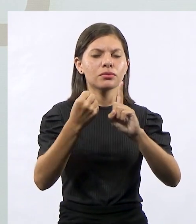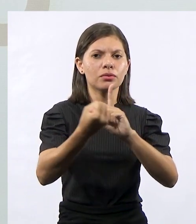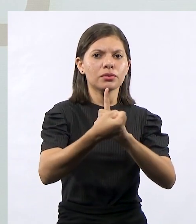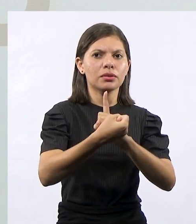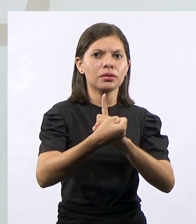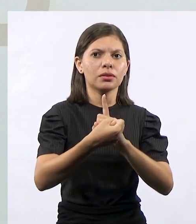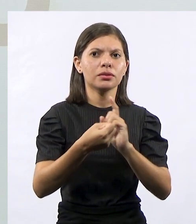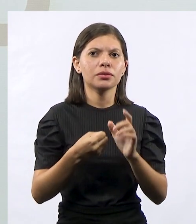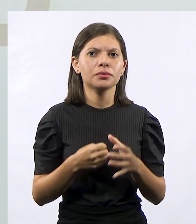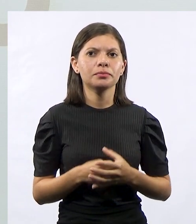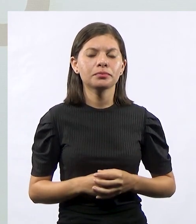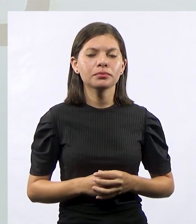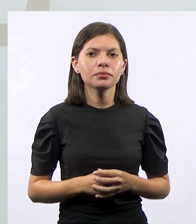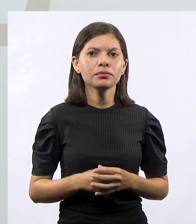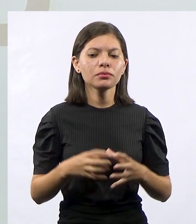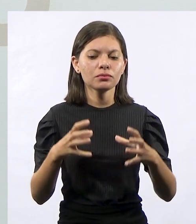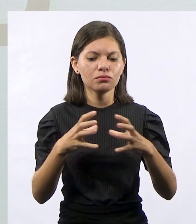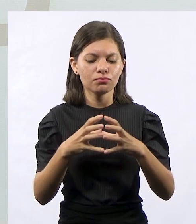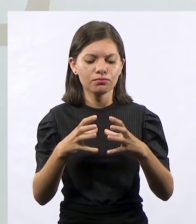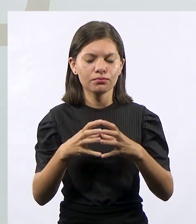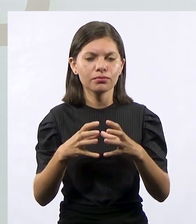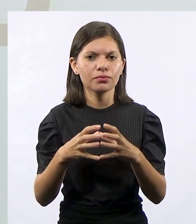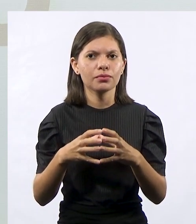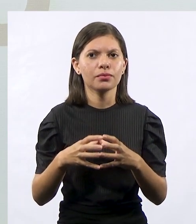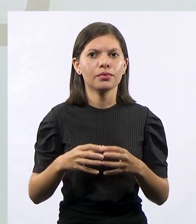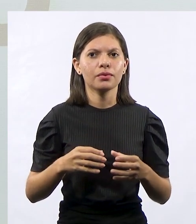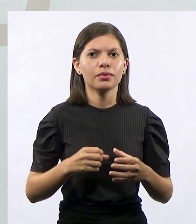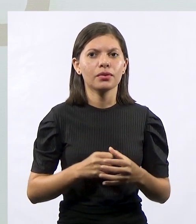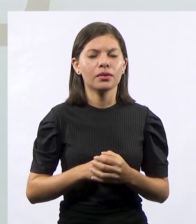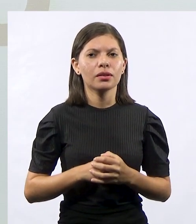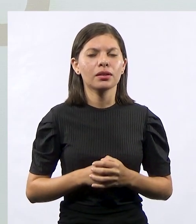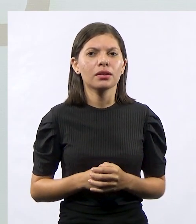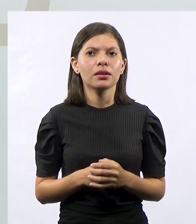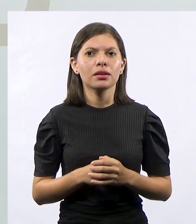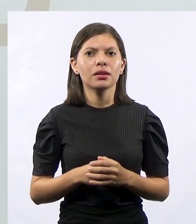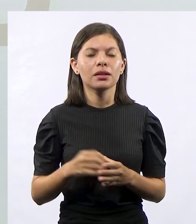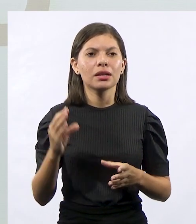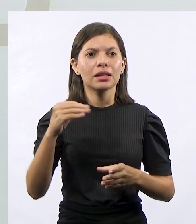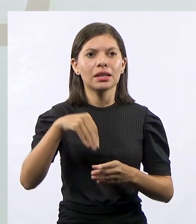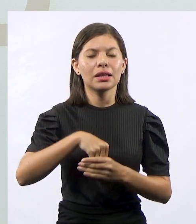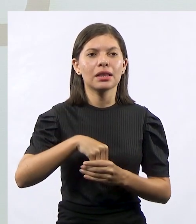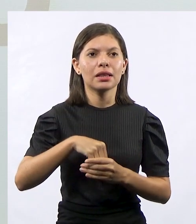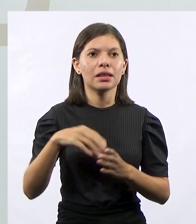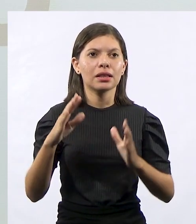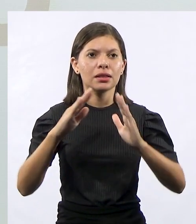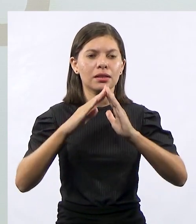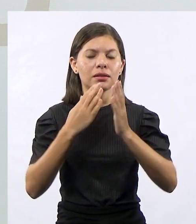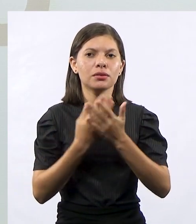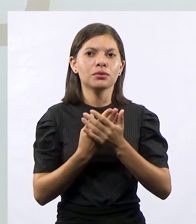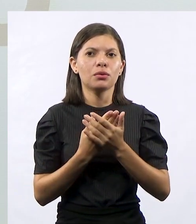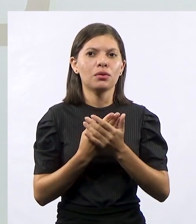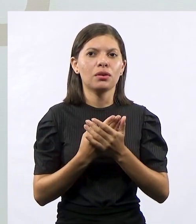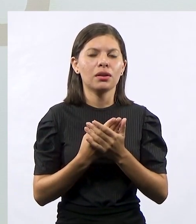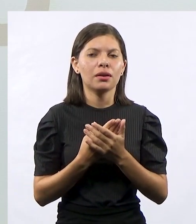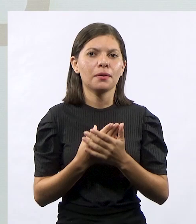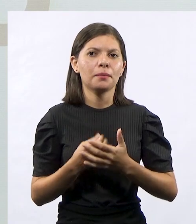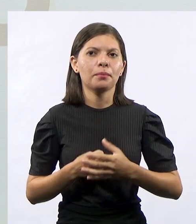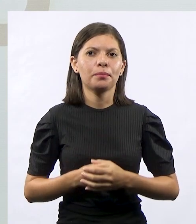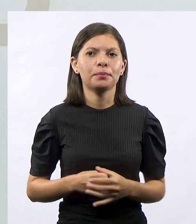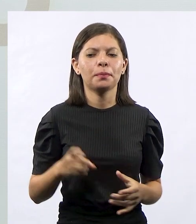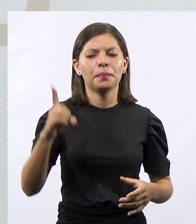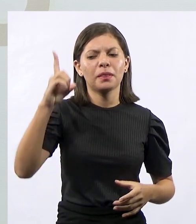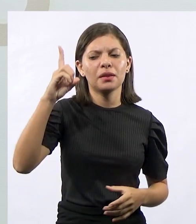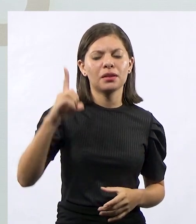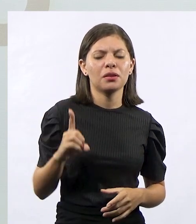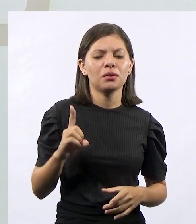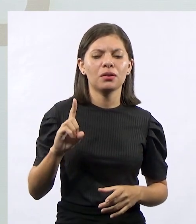a sociedade, a comunidade gere a escola. Não é o diretor, né, e só ele